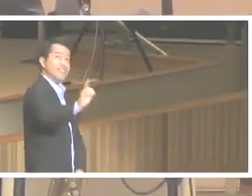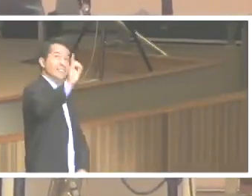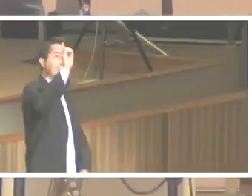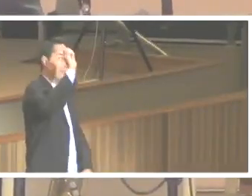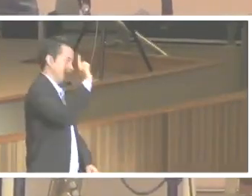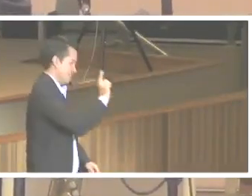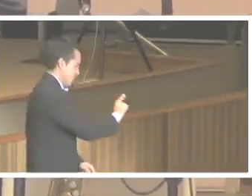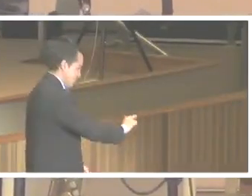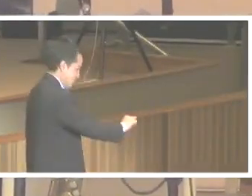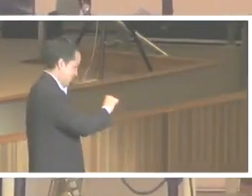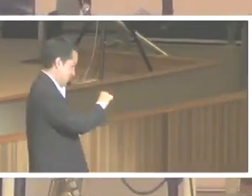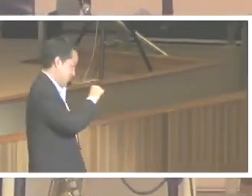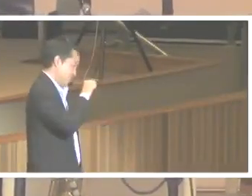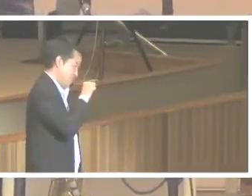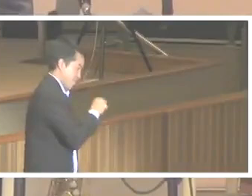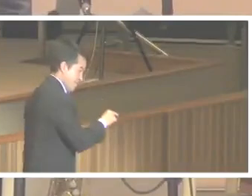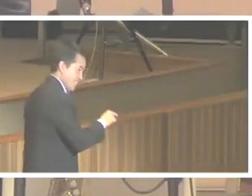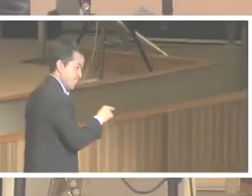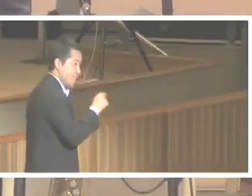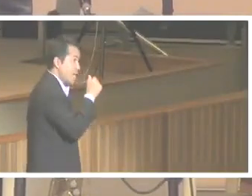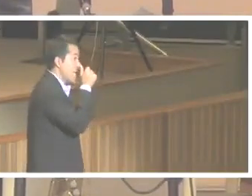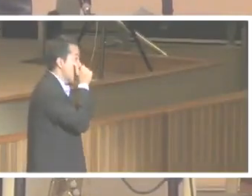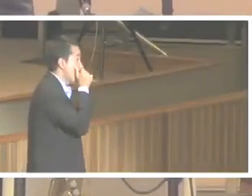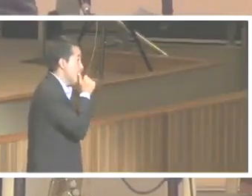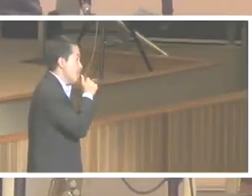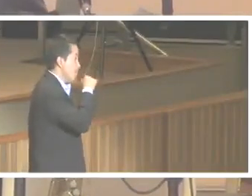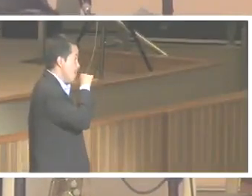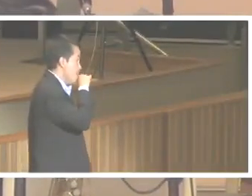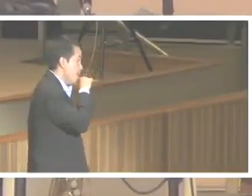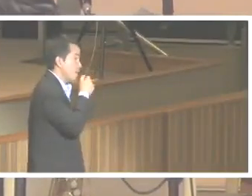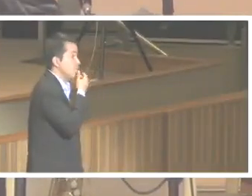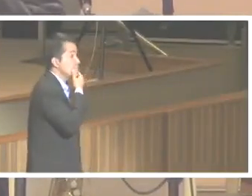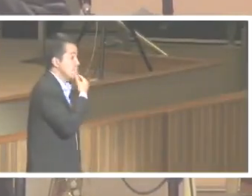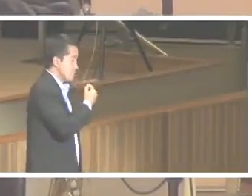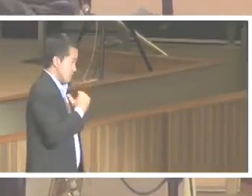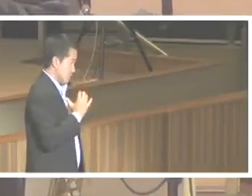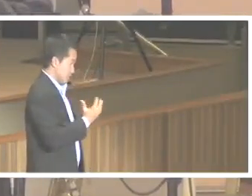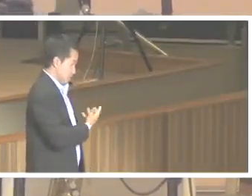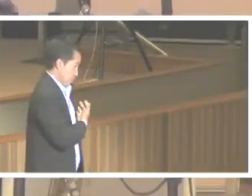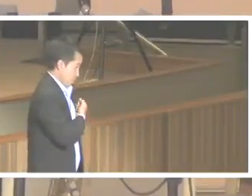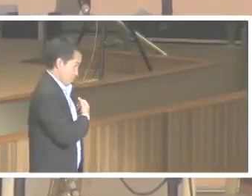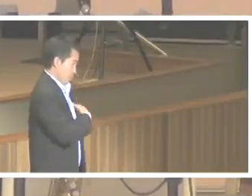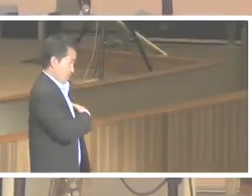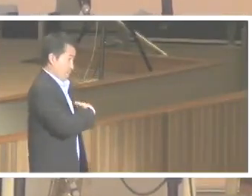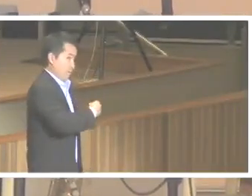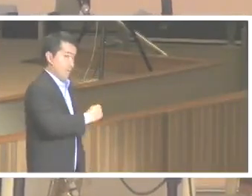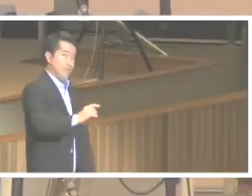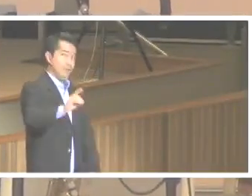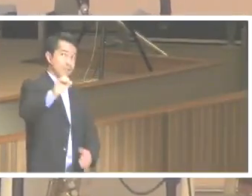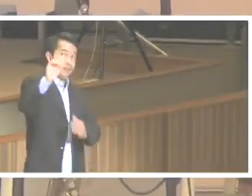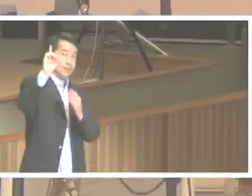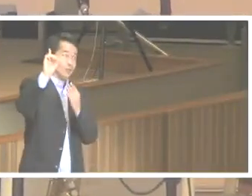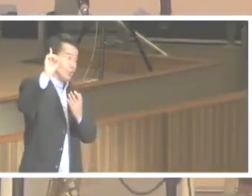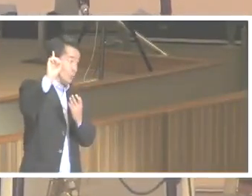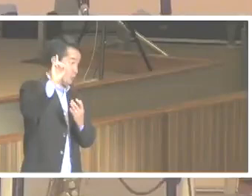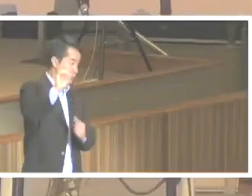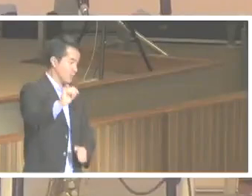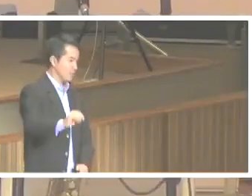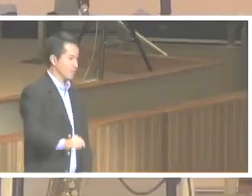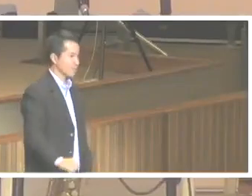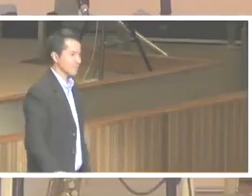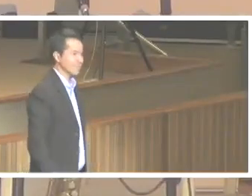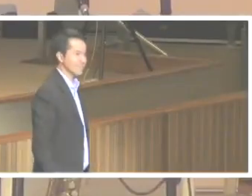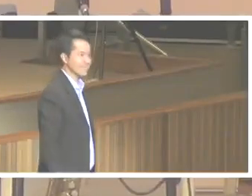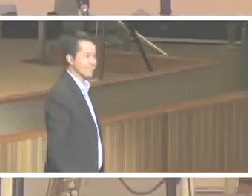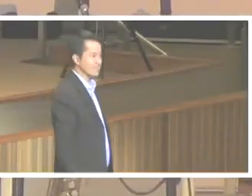para ser mãe daquele que vai ser chamado filho de deus e